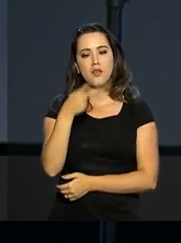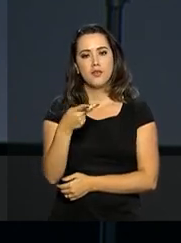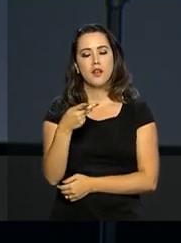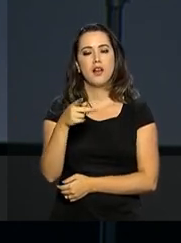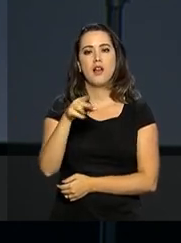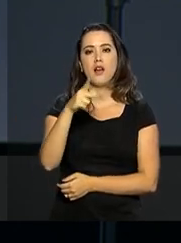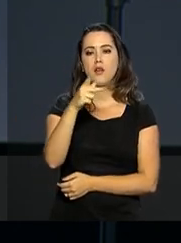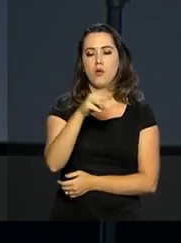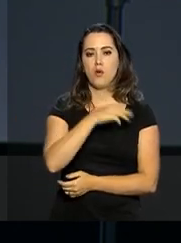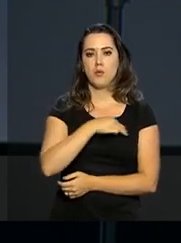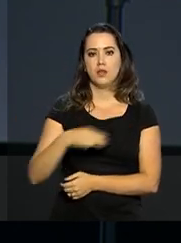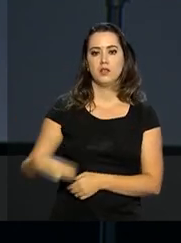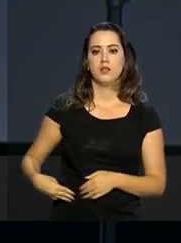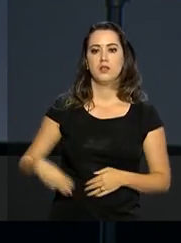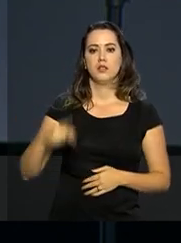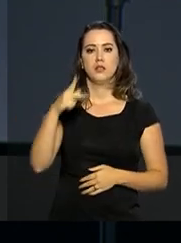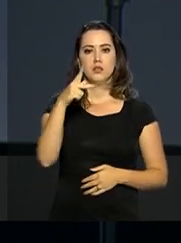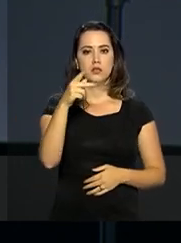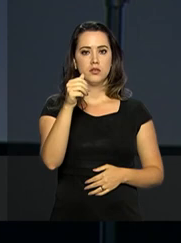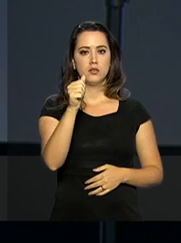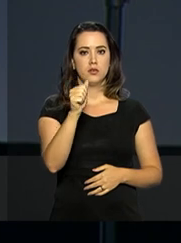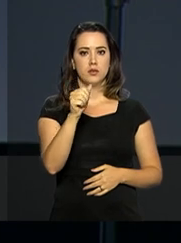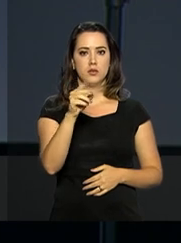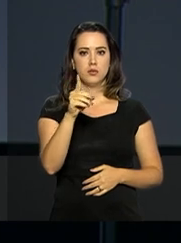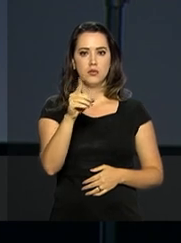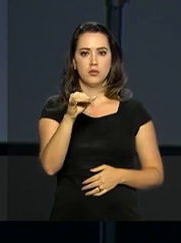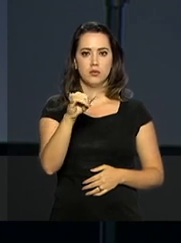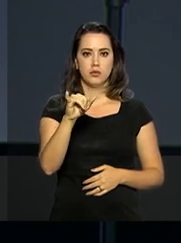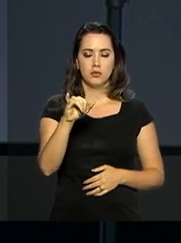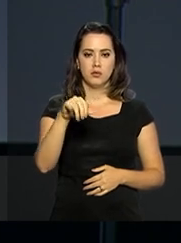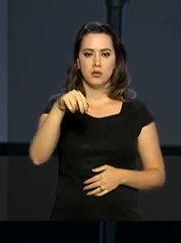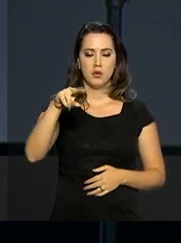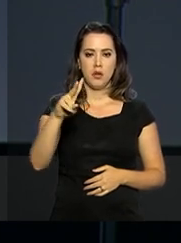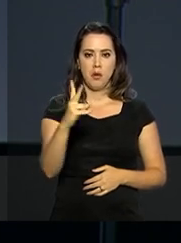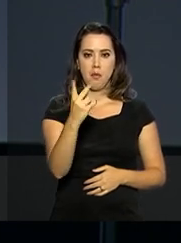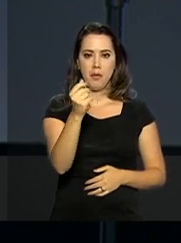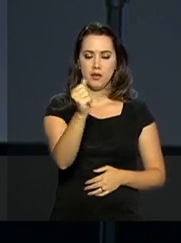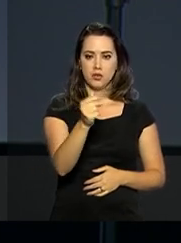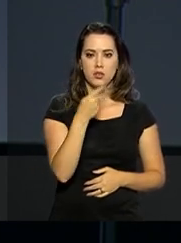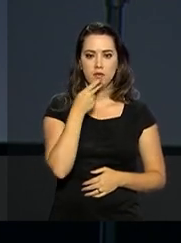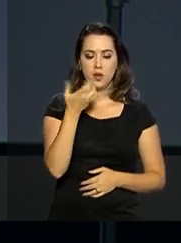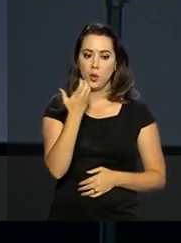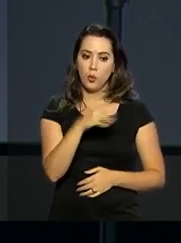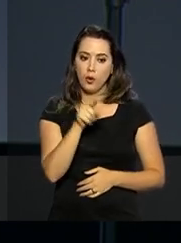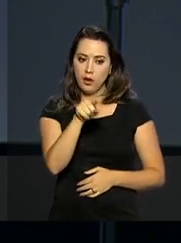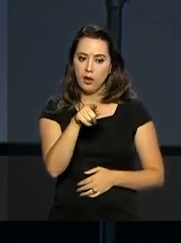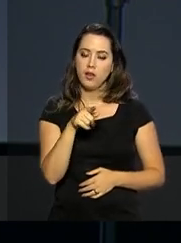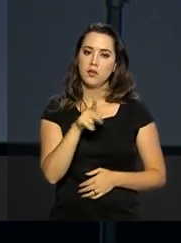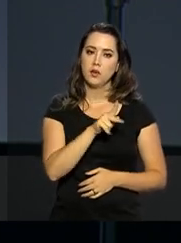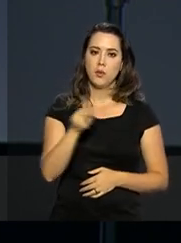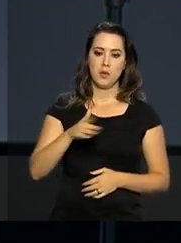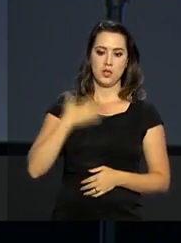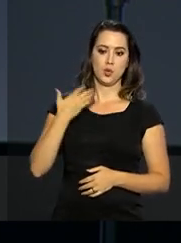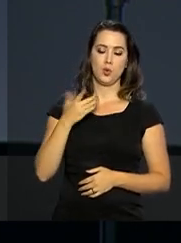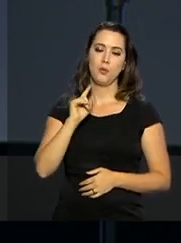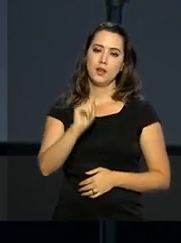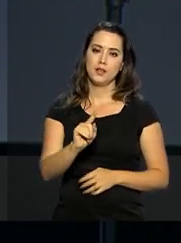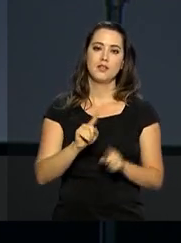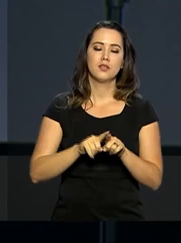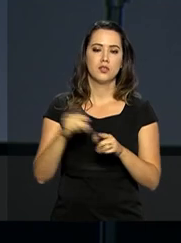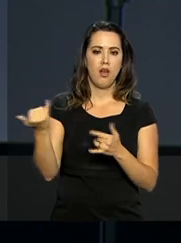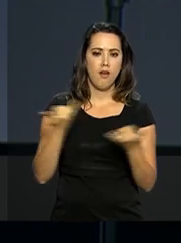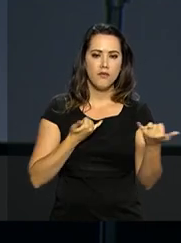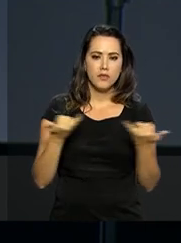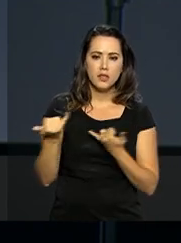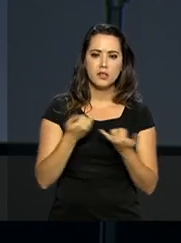ministro Padilha, para dizer, olha, não quero que o presidente se surpreenda. Mas quando eu estava em Nova York antes de ontem, na ONU, eu já tinha notícia